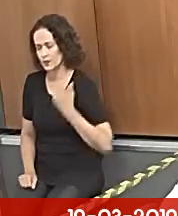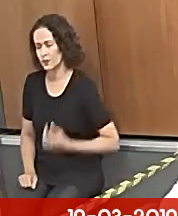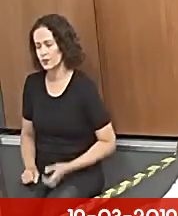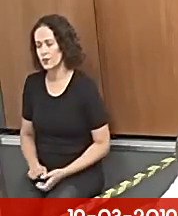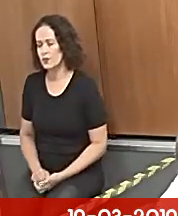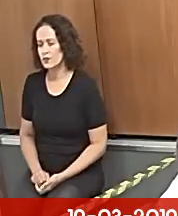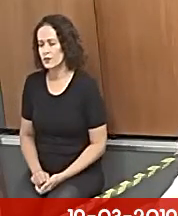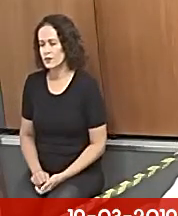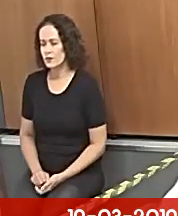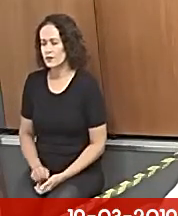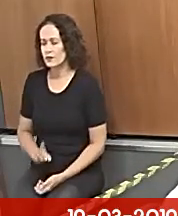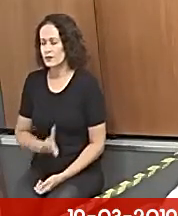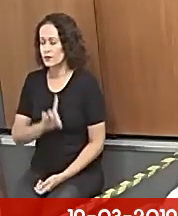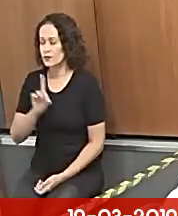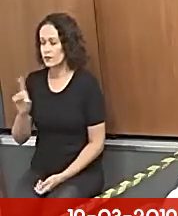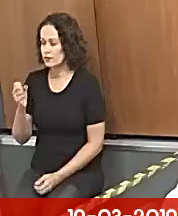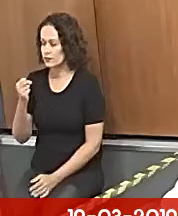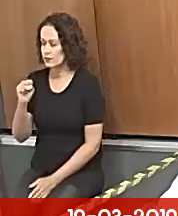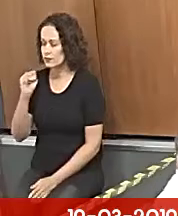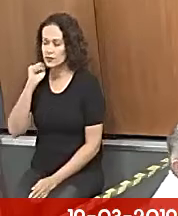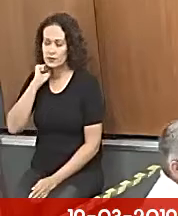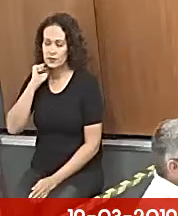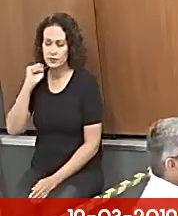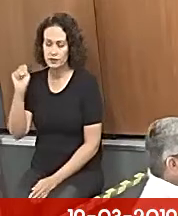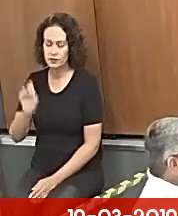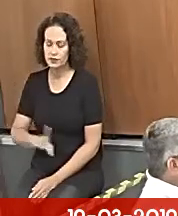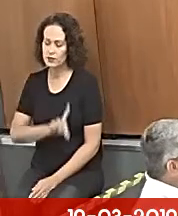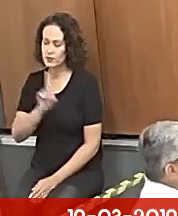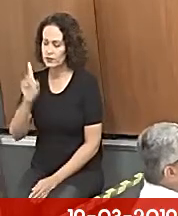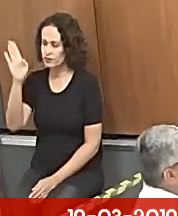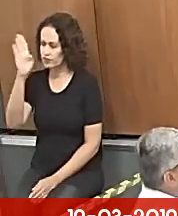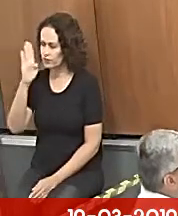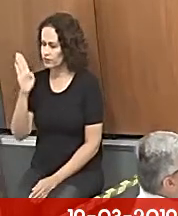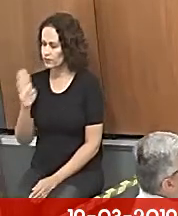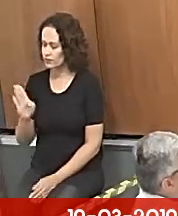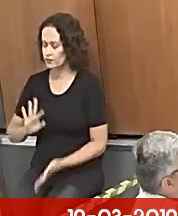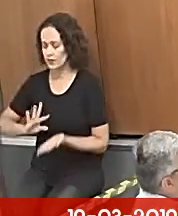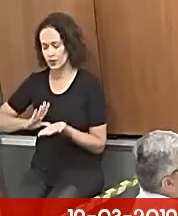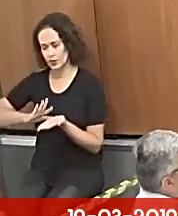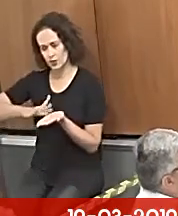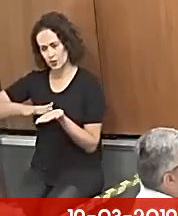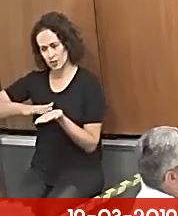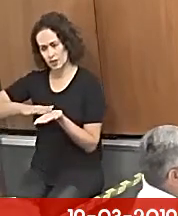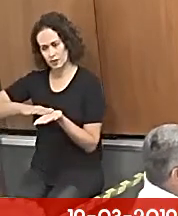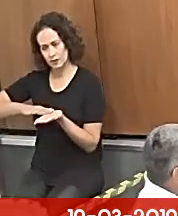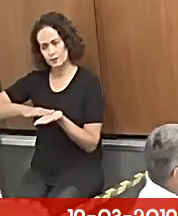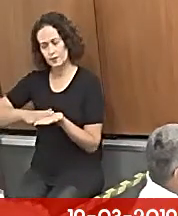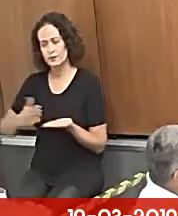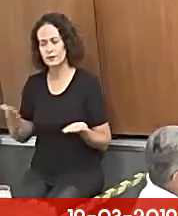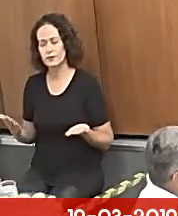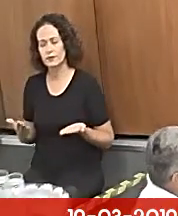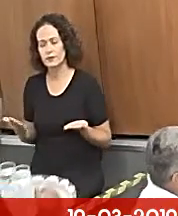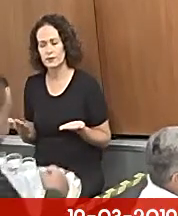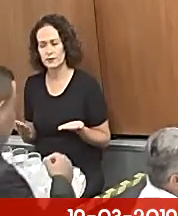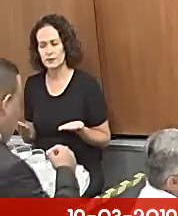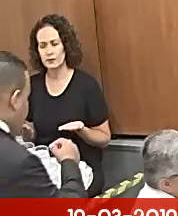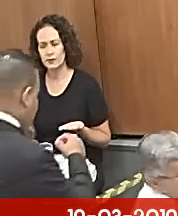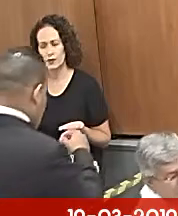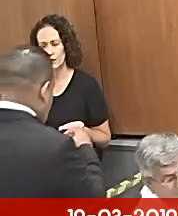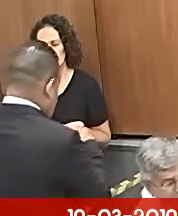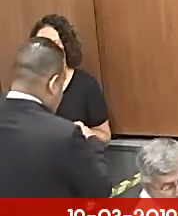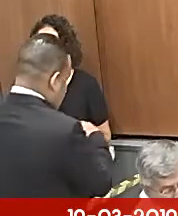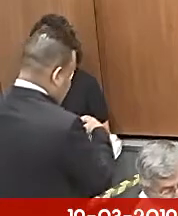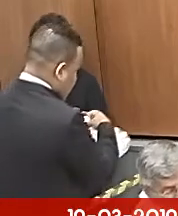8 de abril é o dia nacional do braille então vou passar a palavra para maria não é